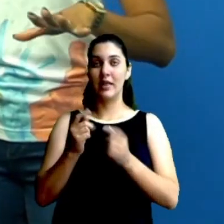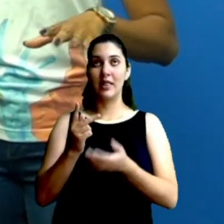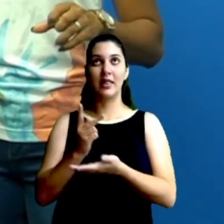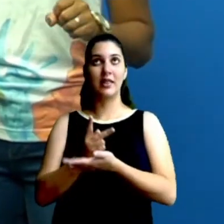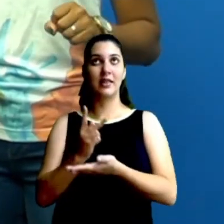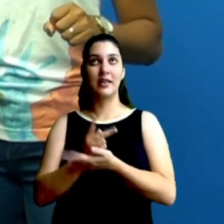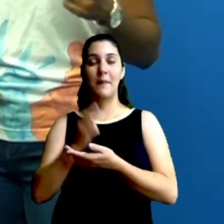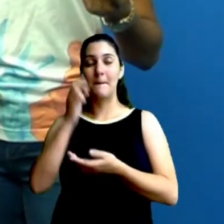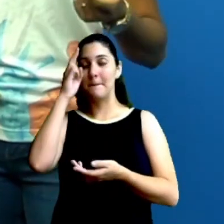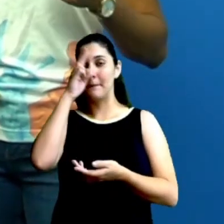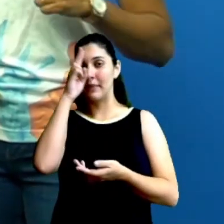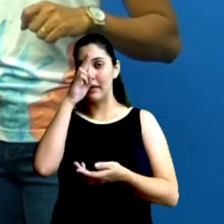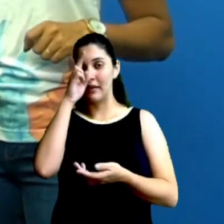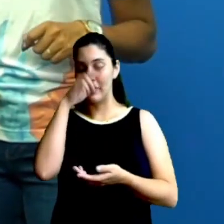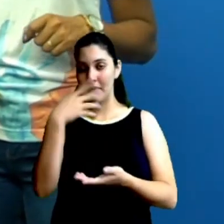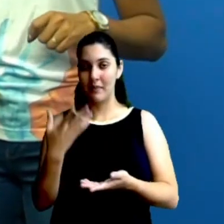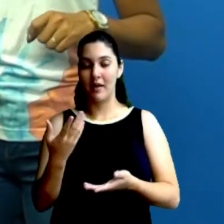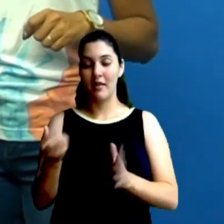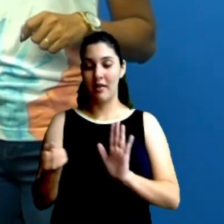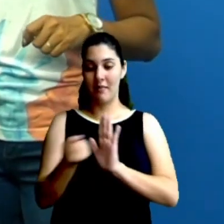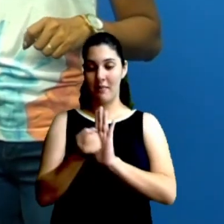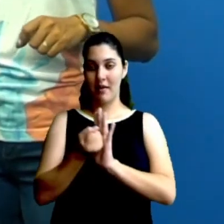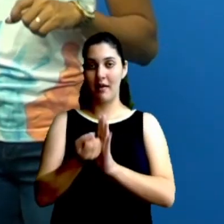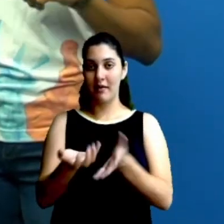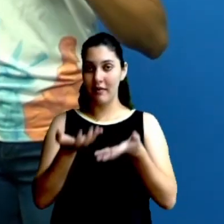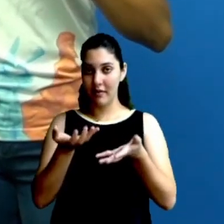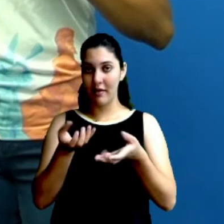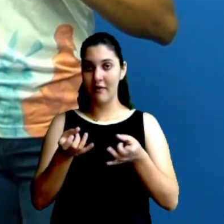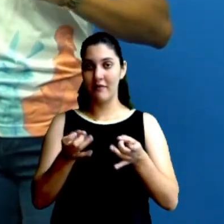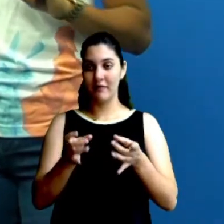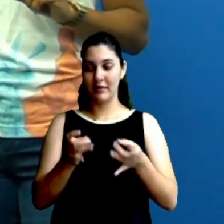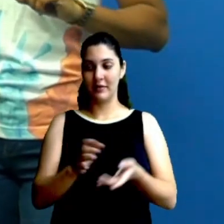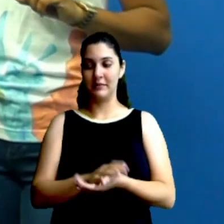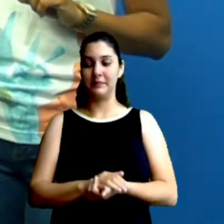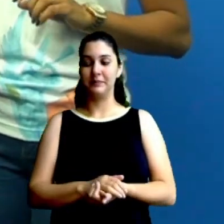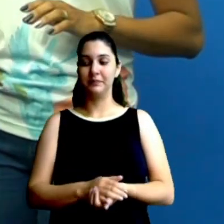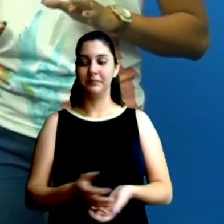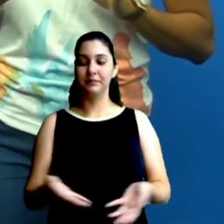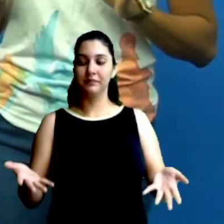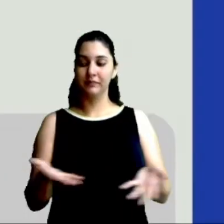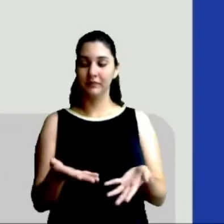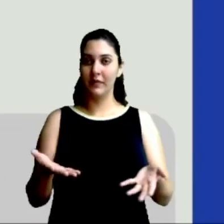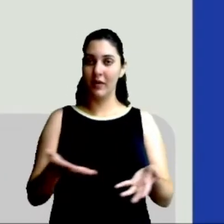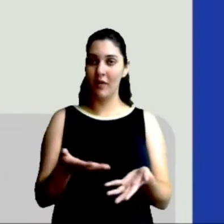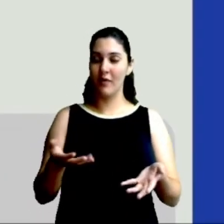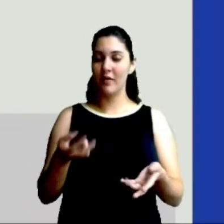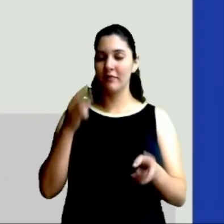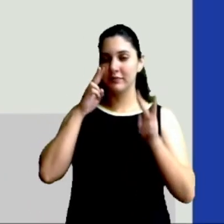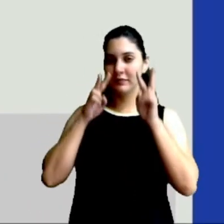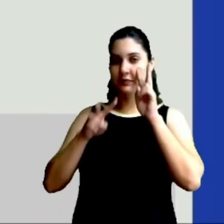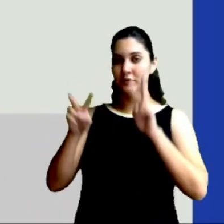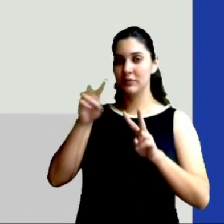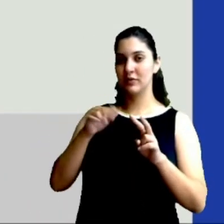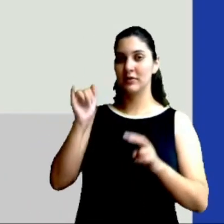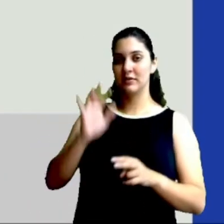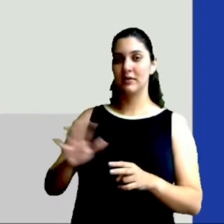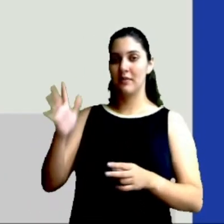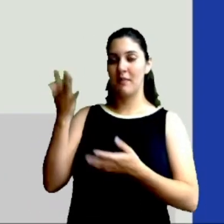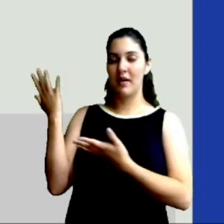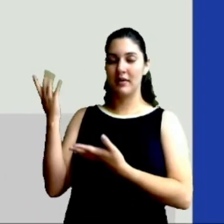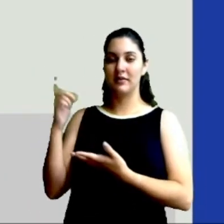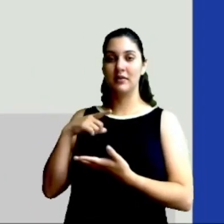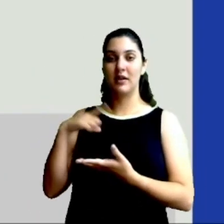com relação ali à marca ou produto que eles querem vender. Agora, observa essa agora, que ela está